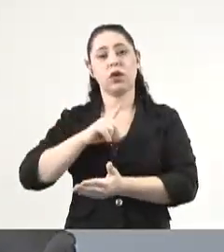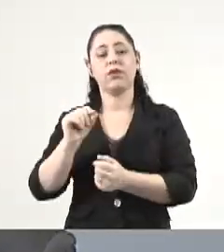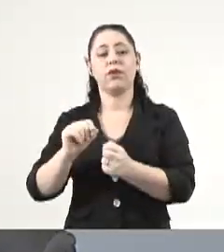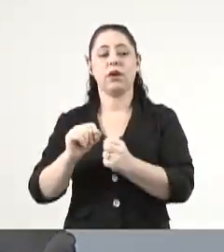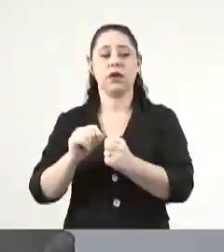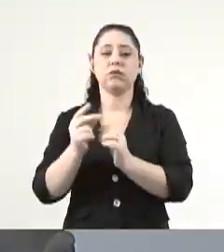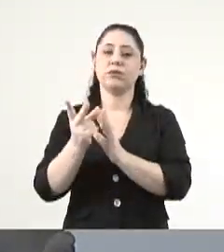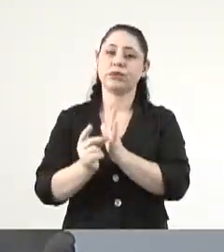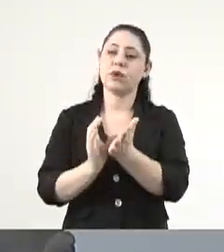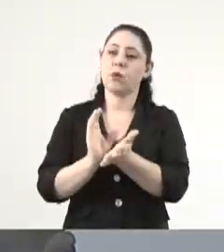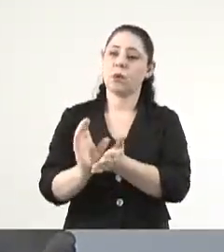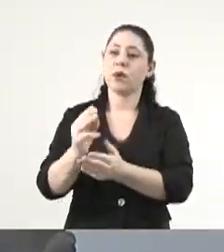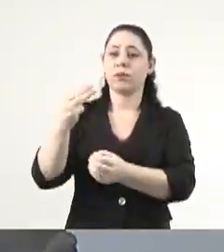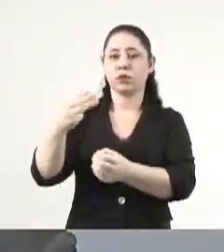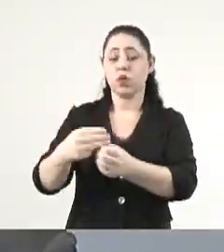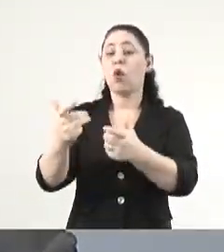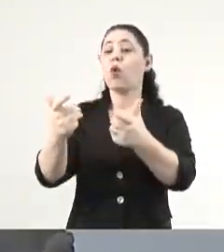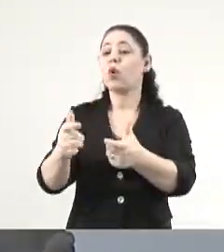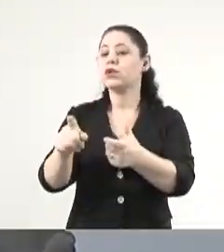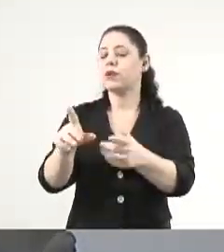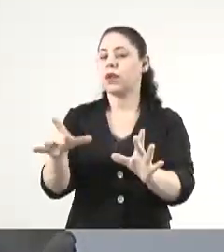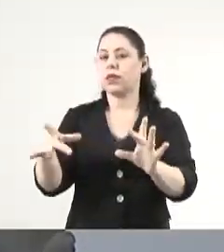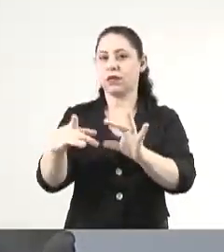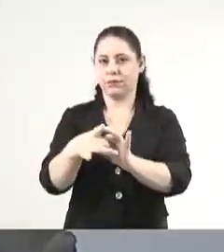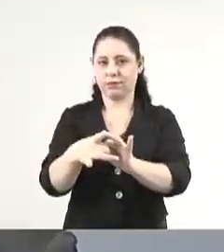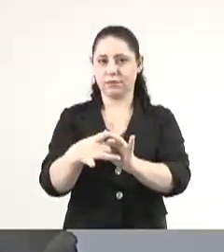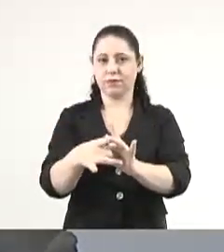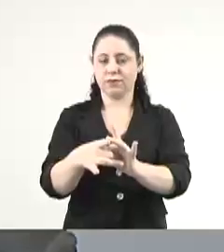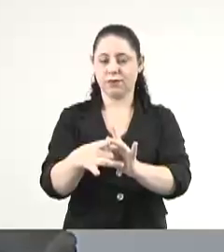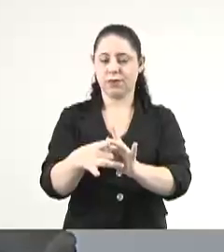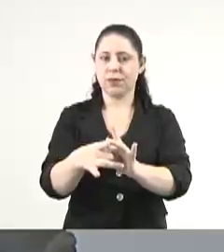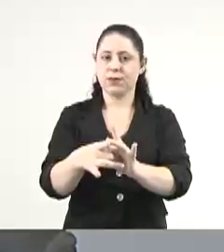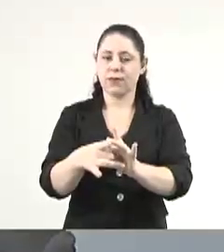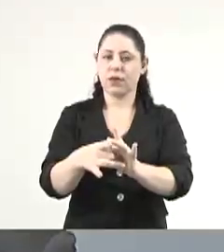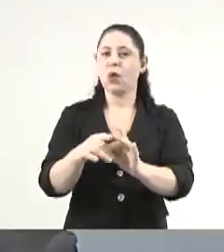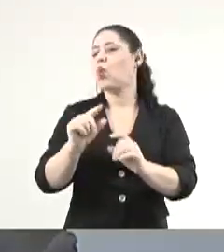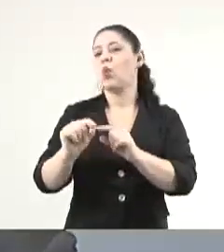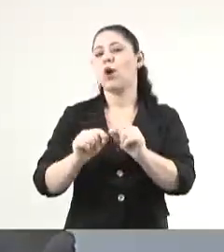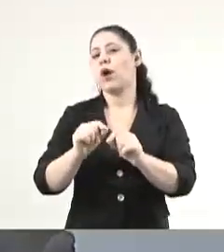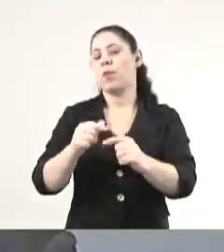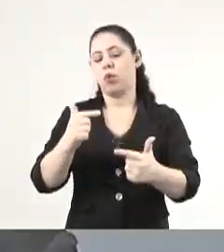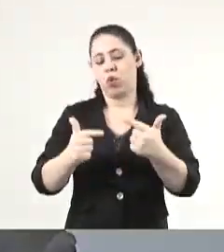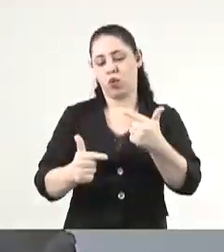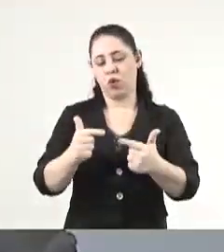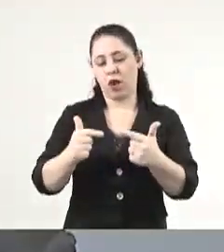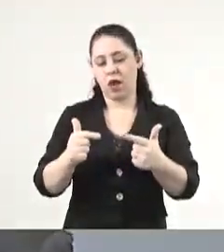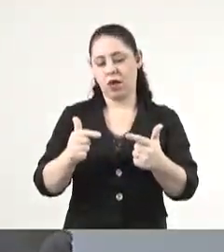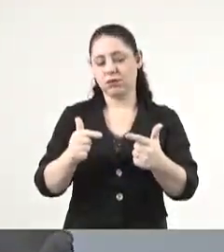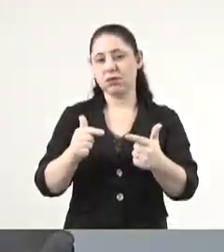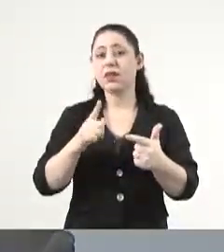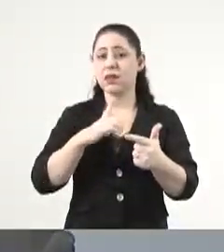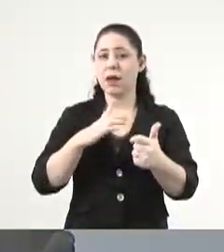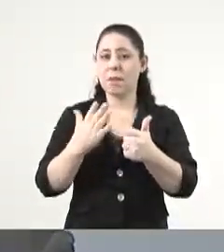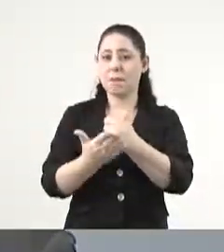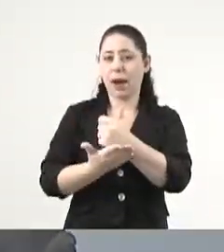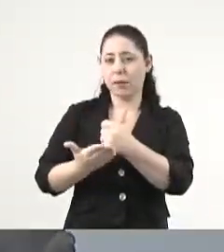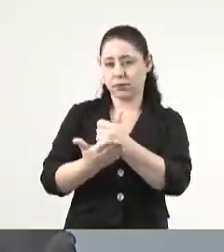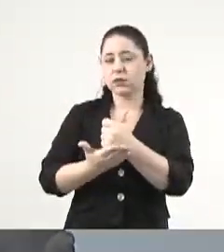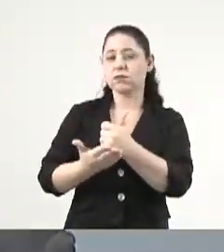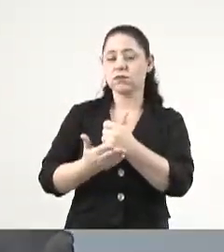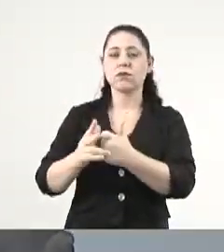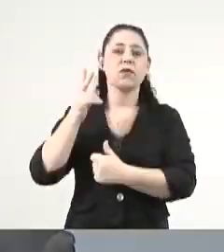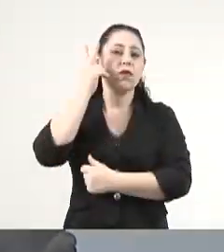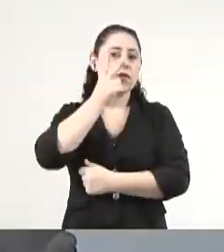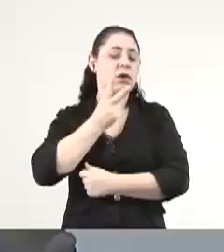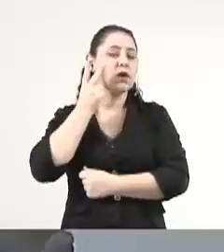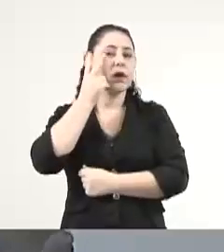destinamos aos municípios onde você tem um vínculo, né? Ao longo do processo político eleitoral, você tem vereadores, né?